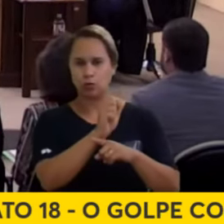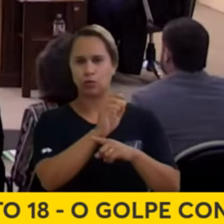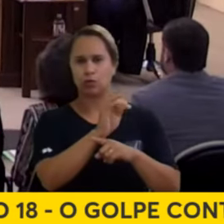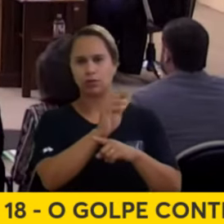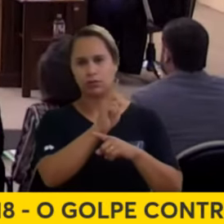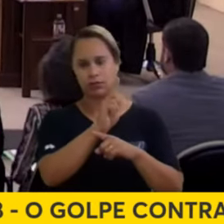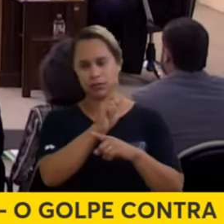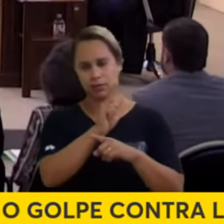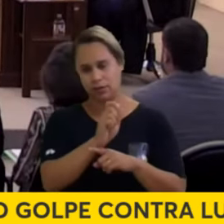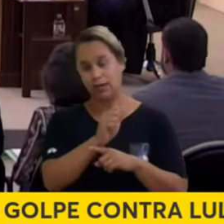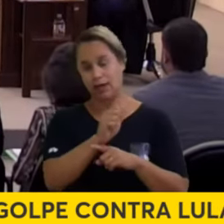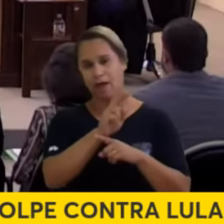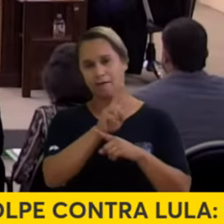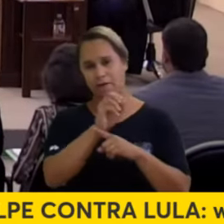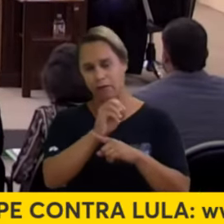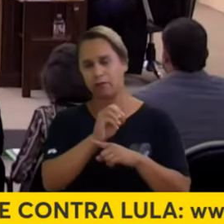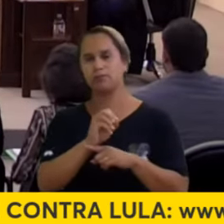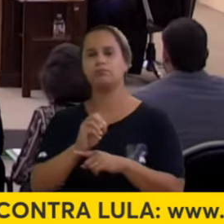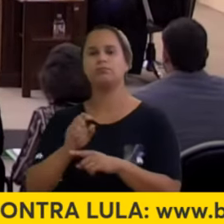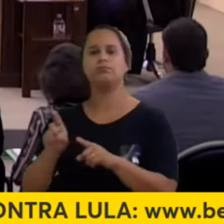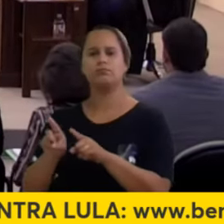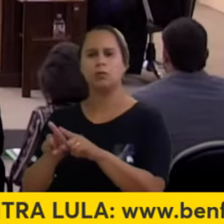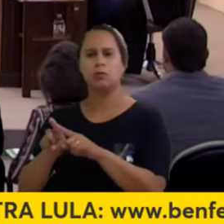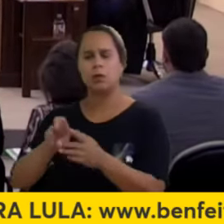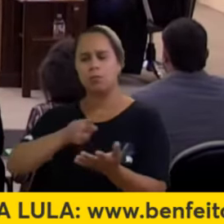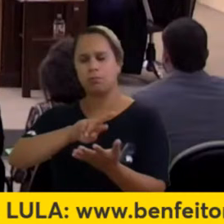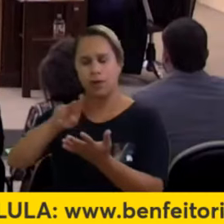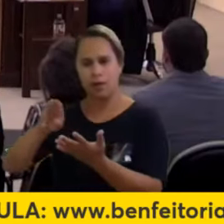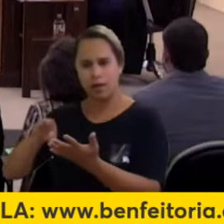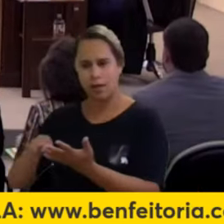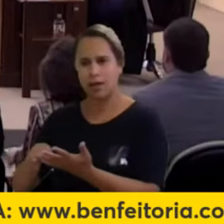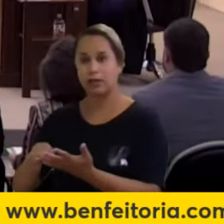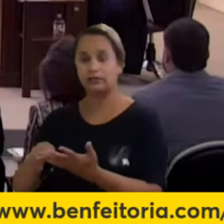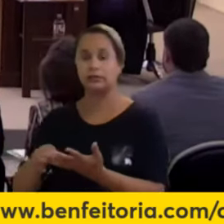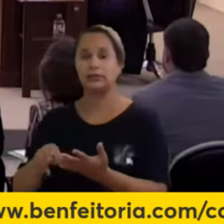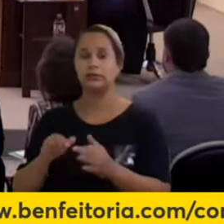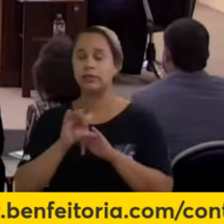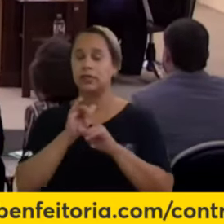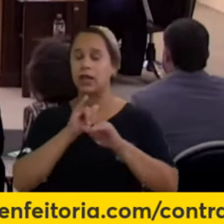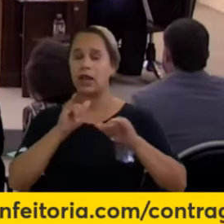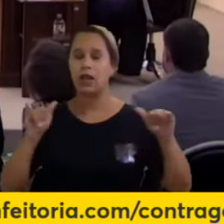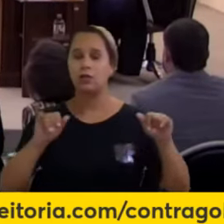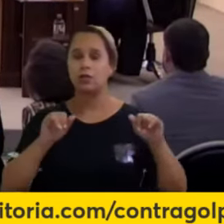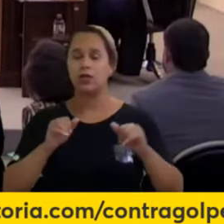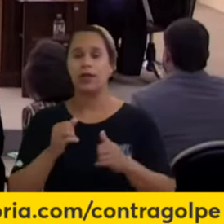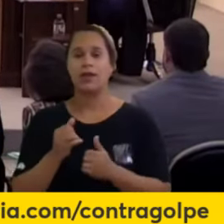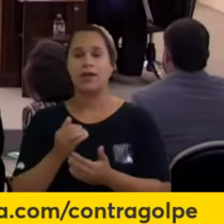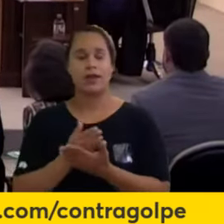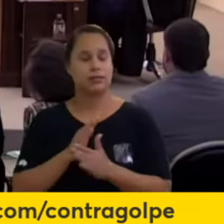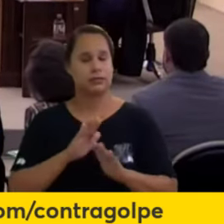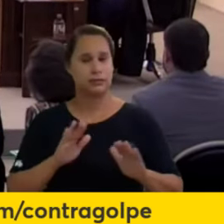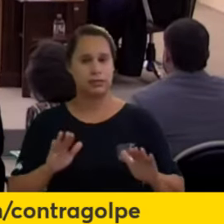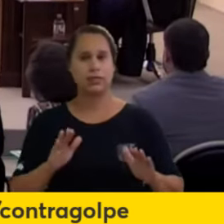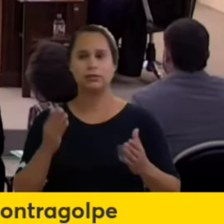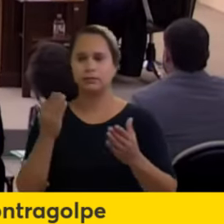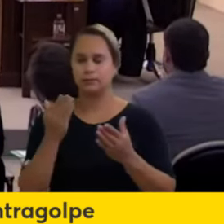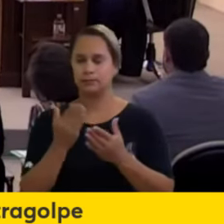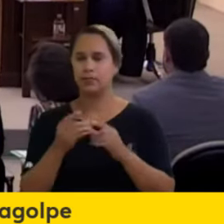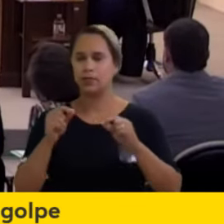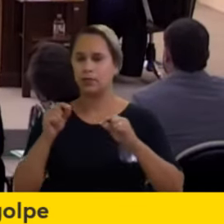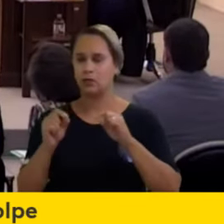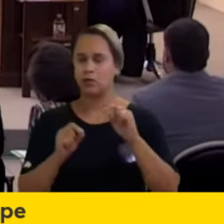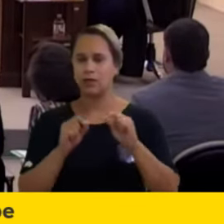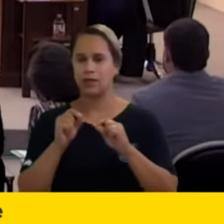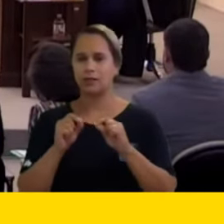Prudente e declaro então encerrada a presente sessão que continua na próxima quarta-feira